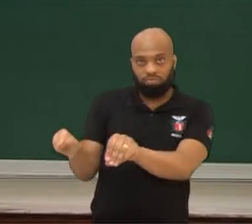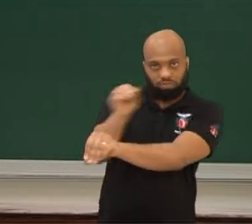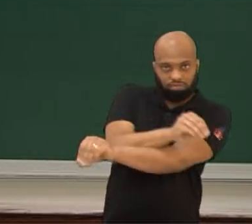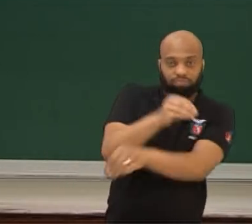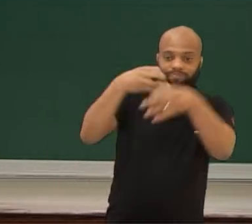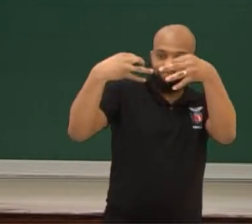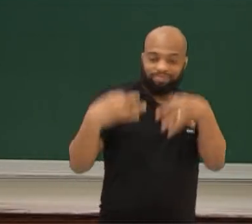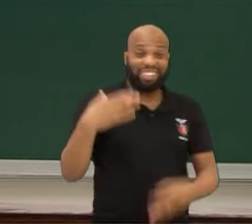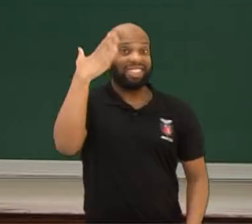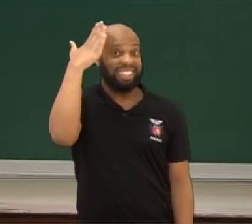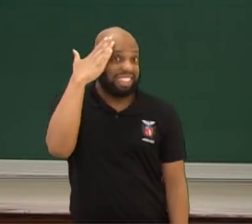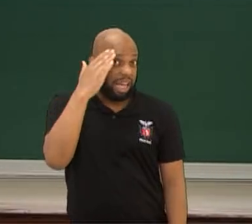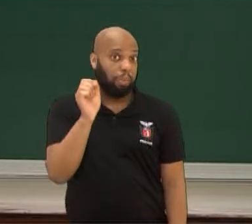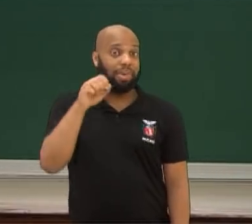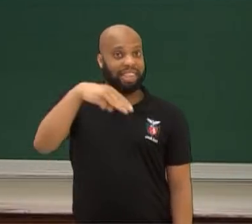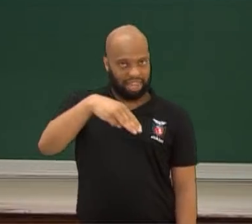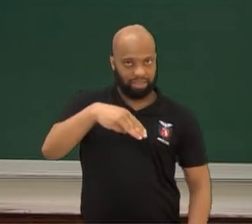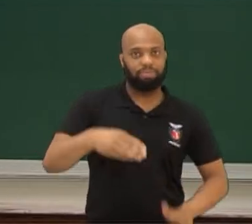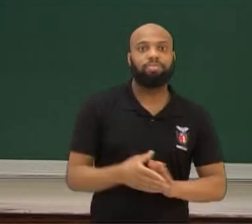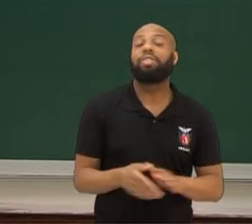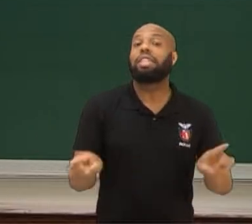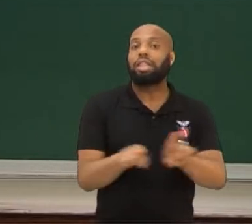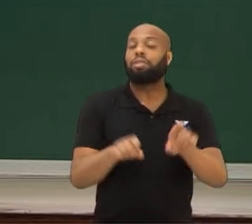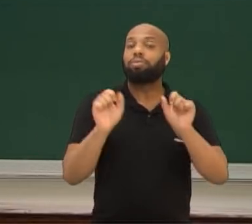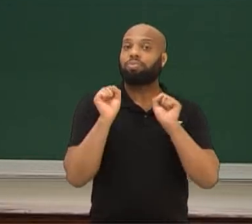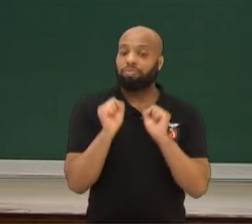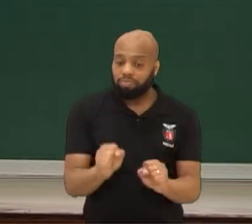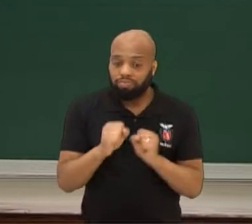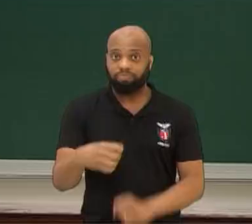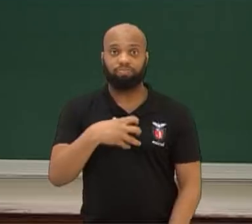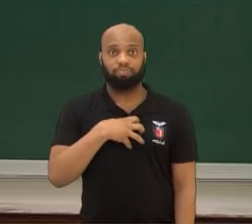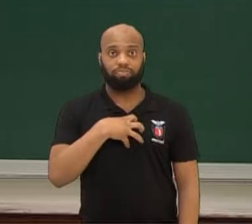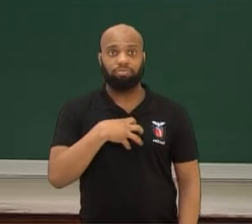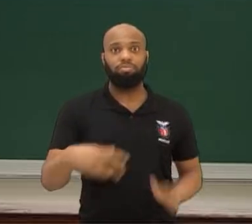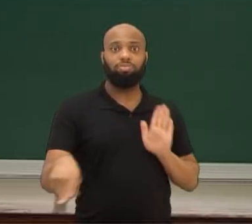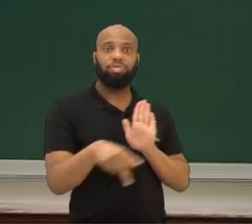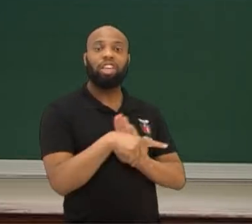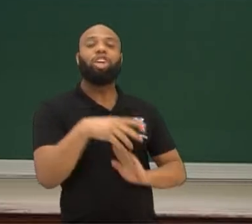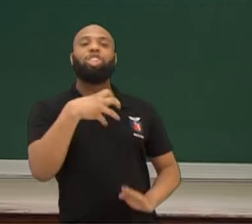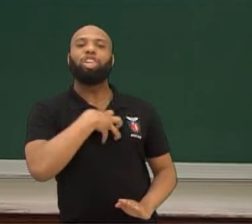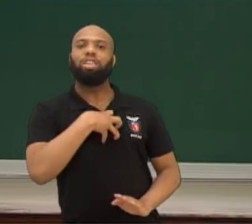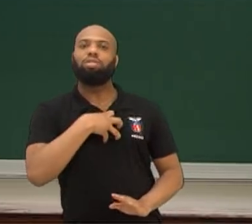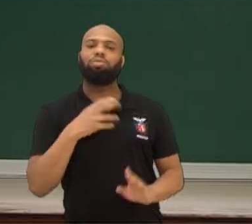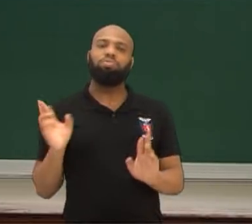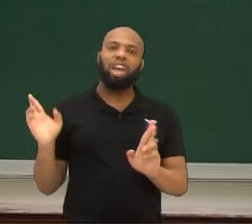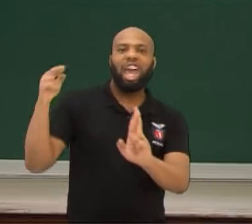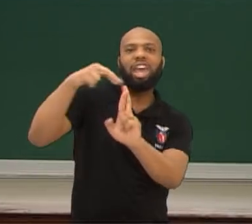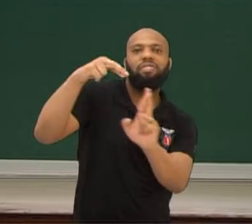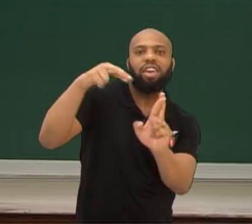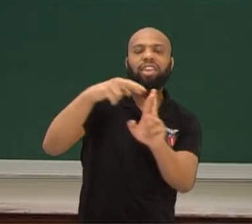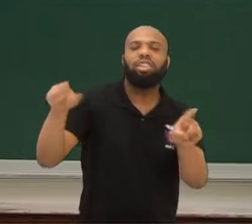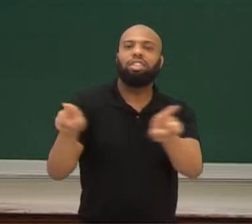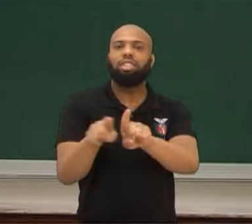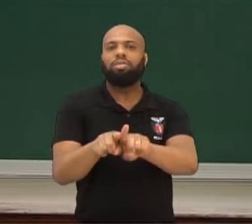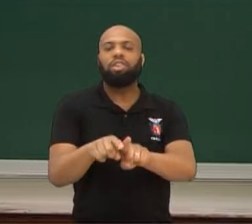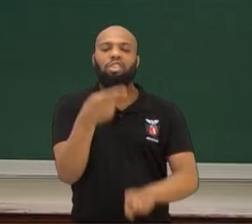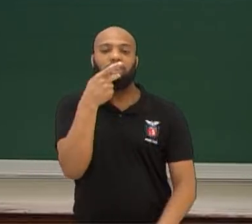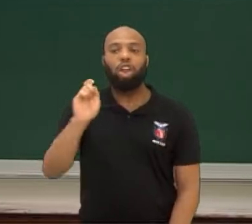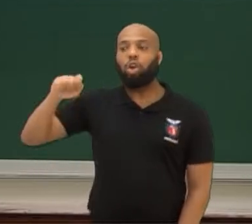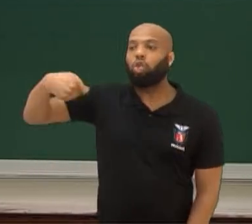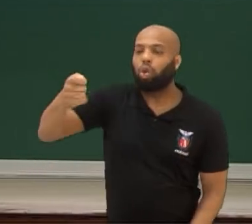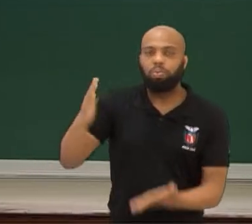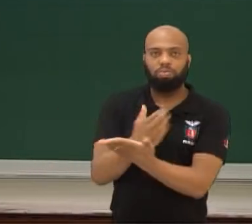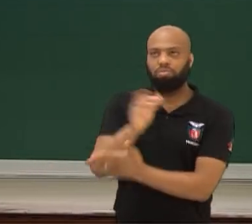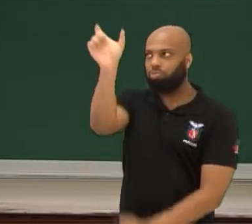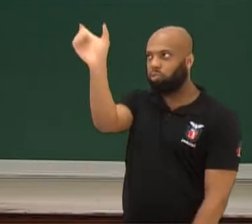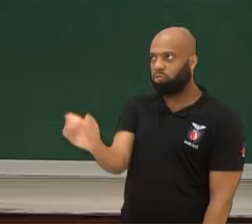substantivo comum, próprio, enfim. Ou eles também podem cumprir com uma função referencial para se referenciar a uma pessoa.